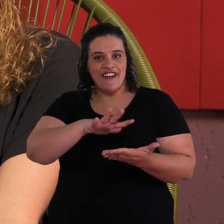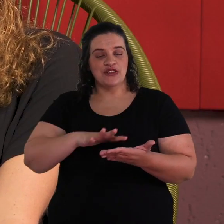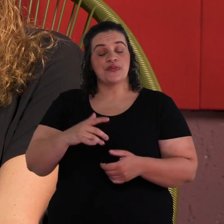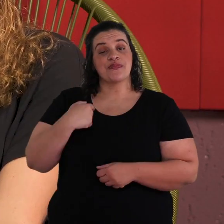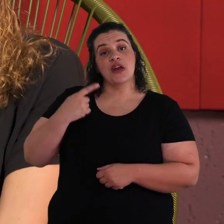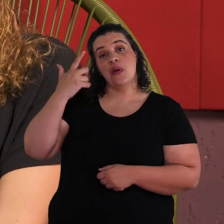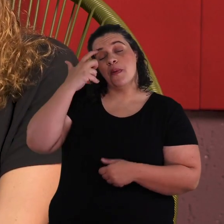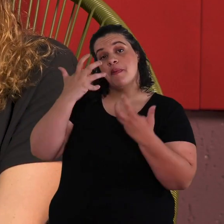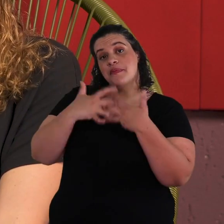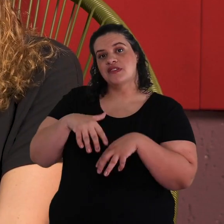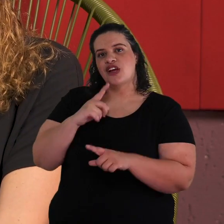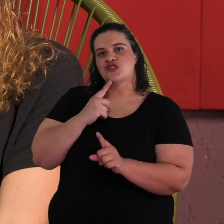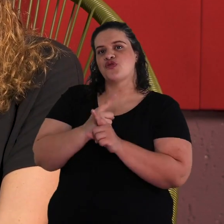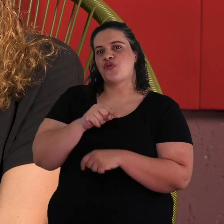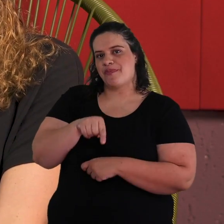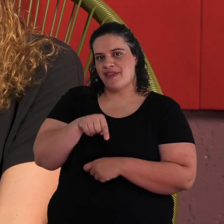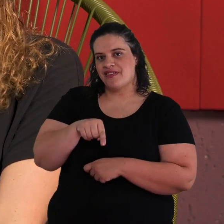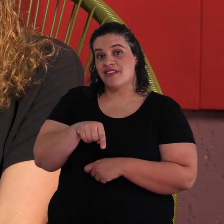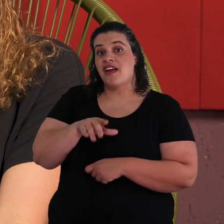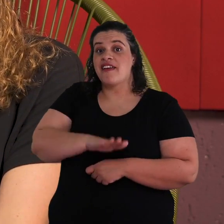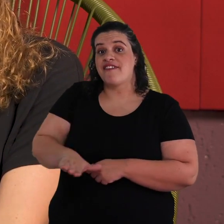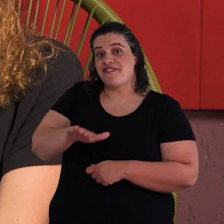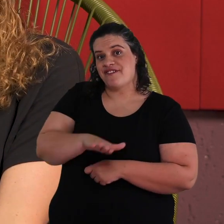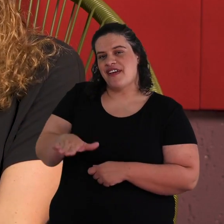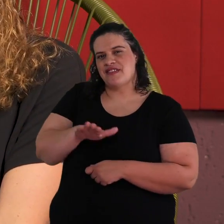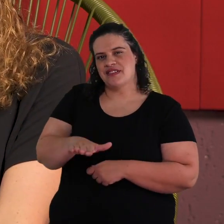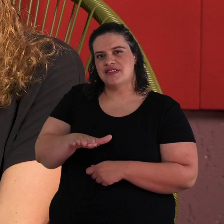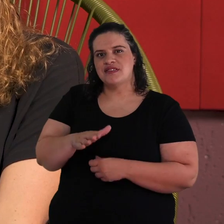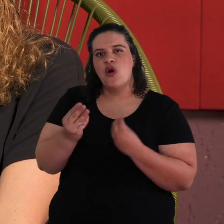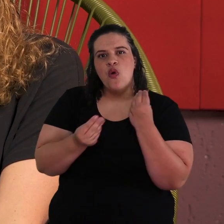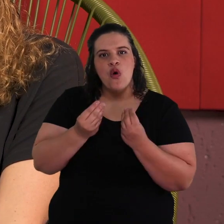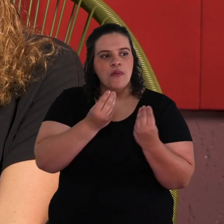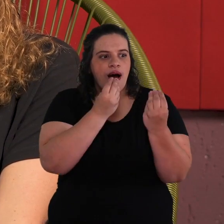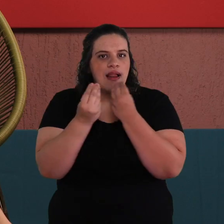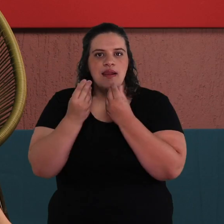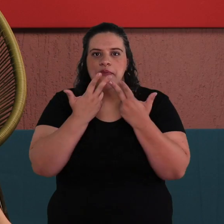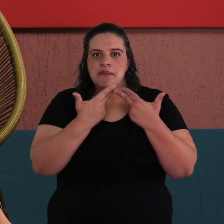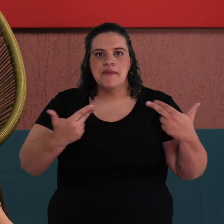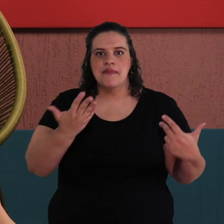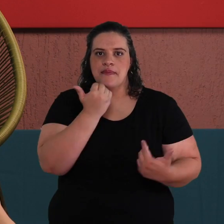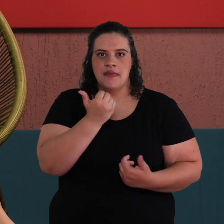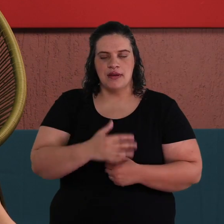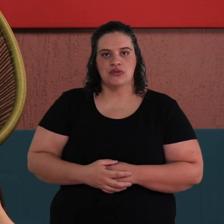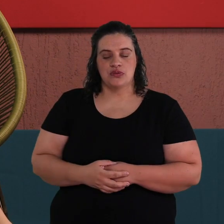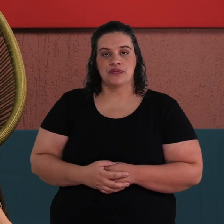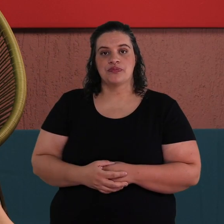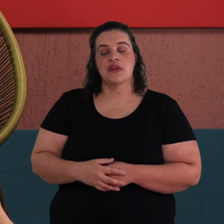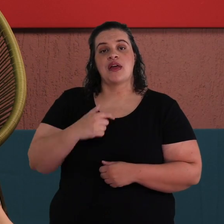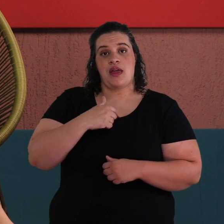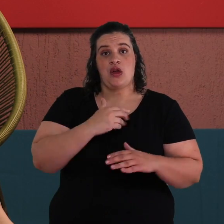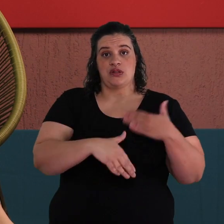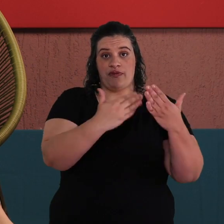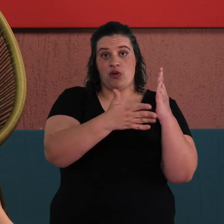fico pensando nessa descoberta, na infância próxima aos alimentos. E aí eu desenvolvo,